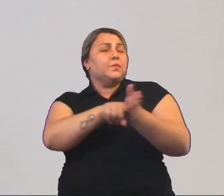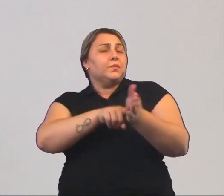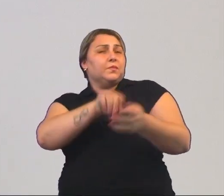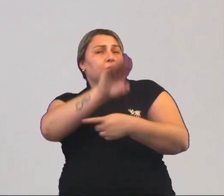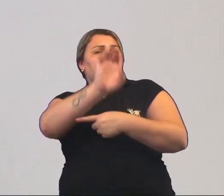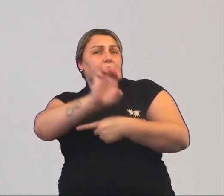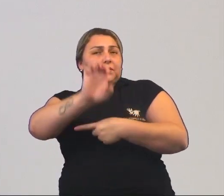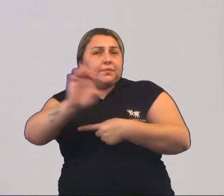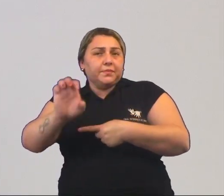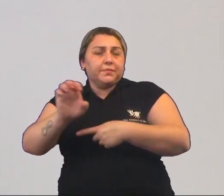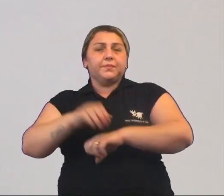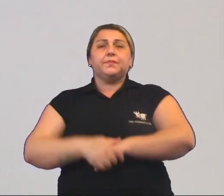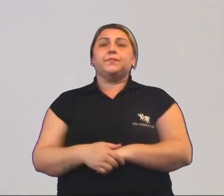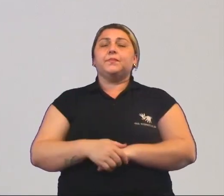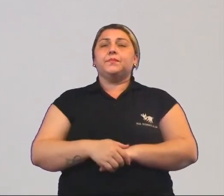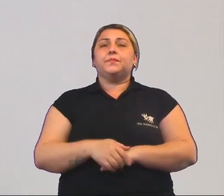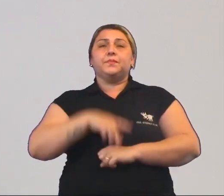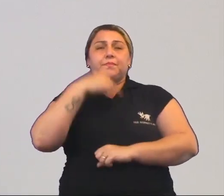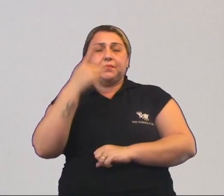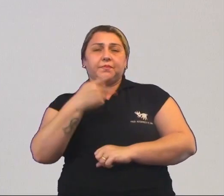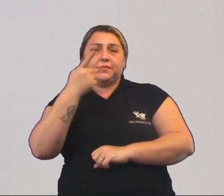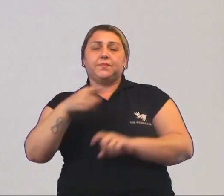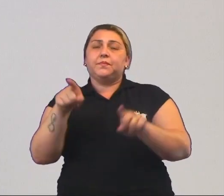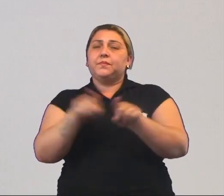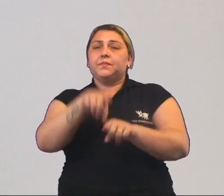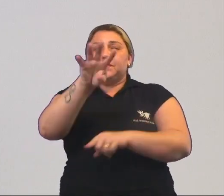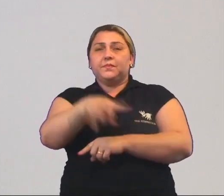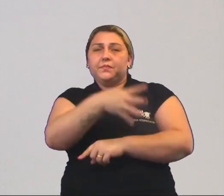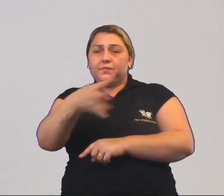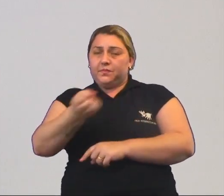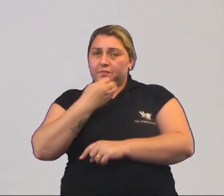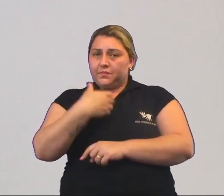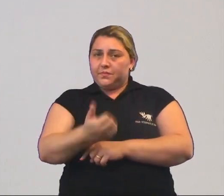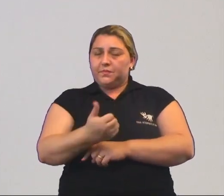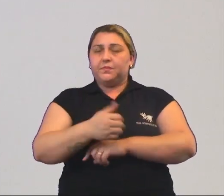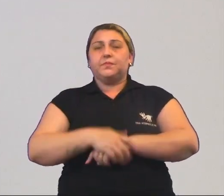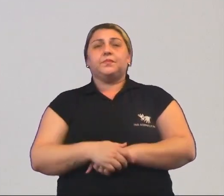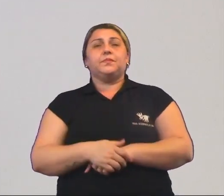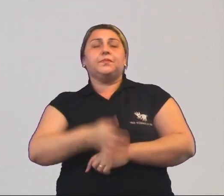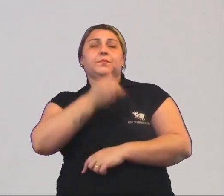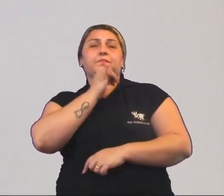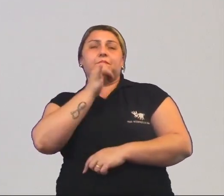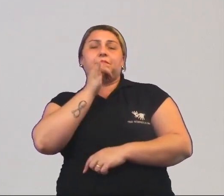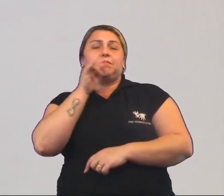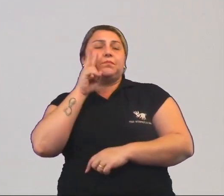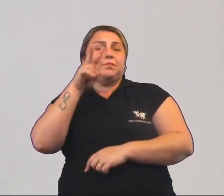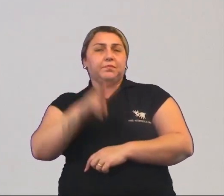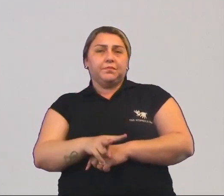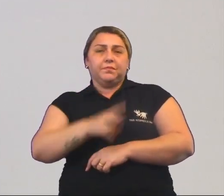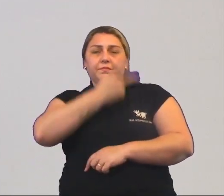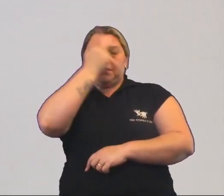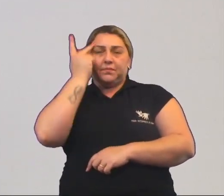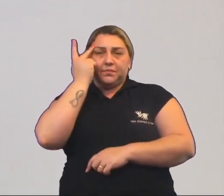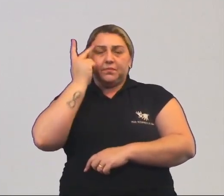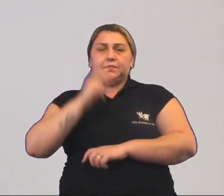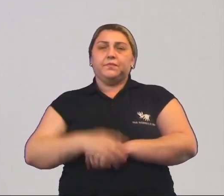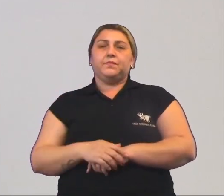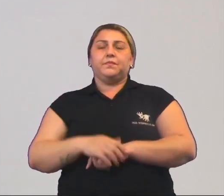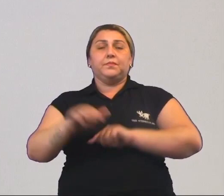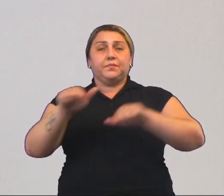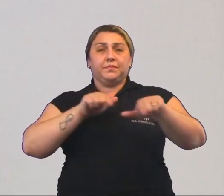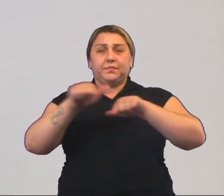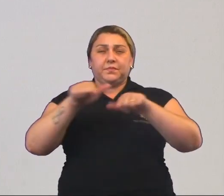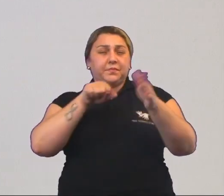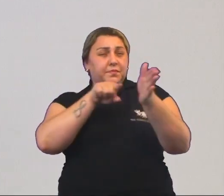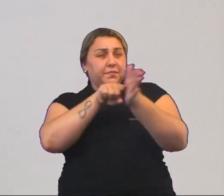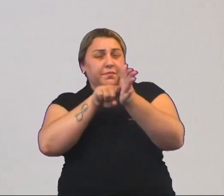pesquisa estatística. A gente vai falar muito de tabelas, tudo bem? Por exemplo, a gente vê que muitas pessoas